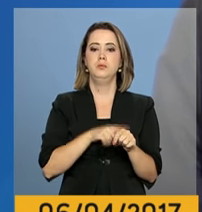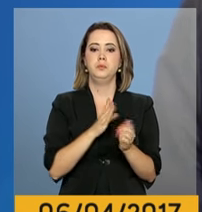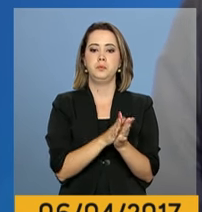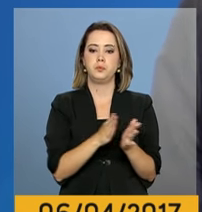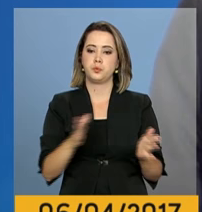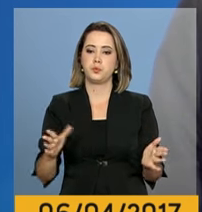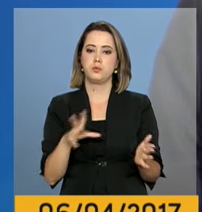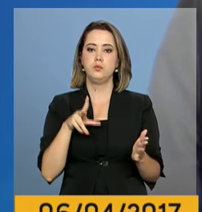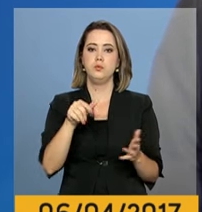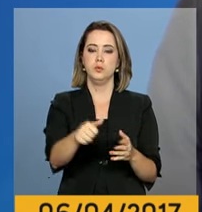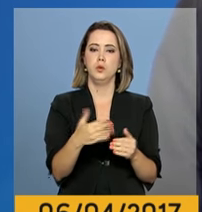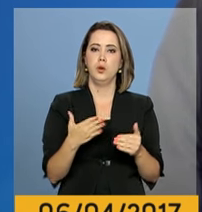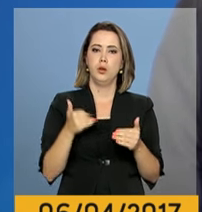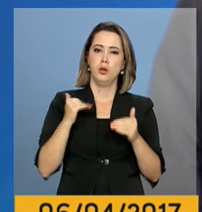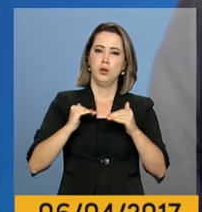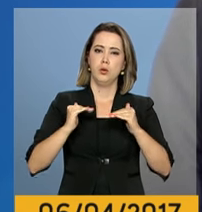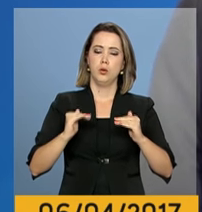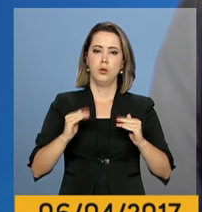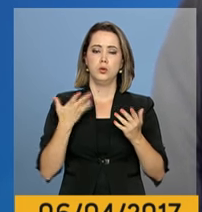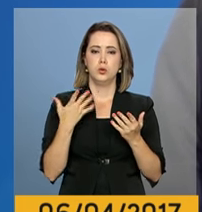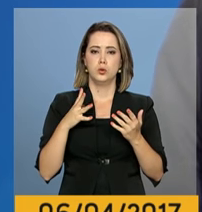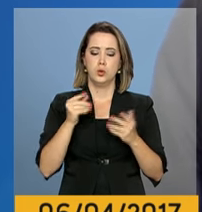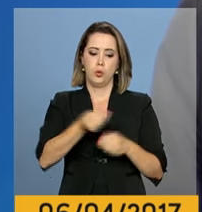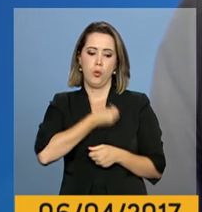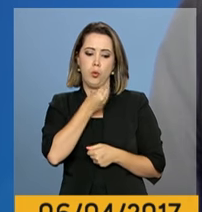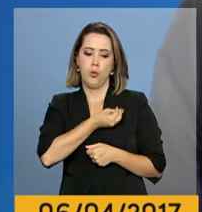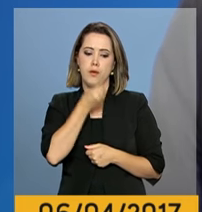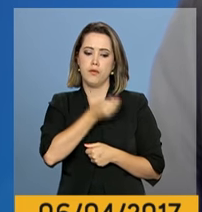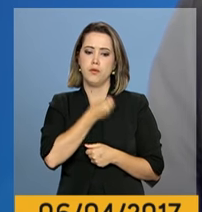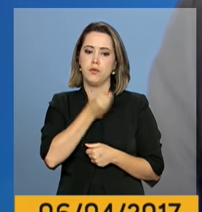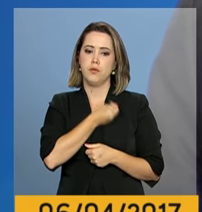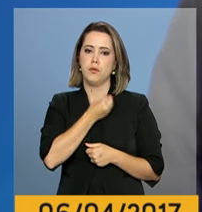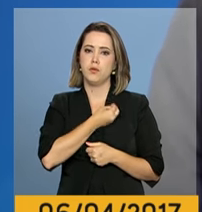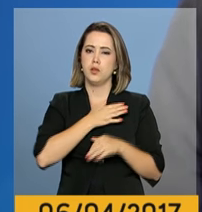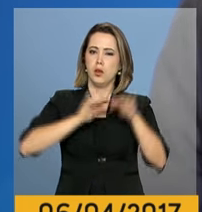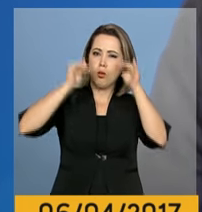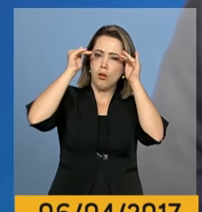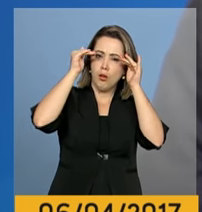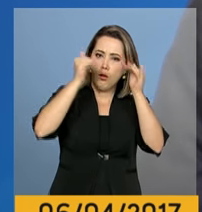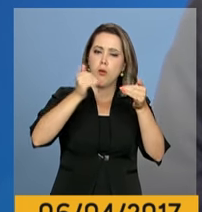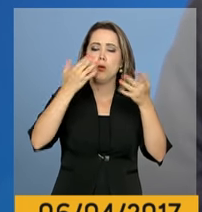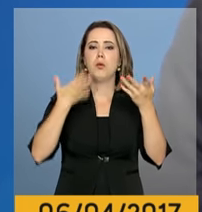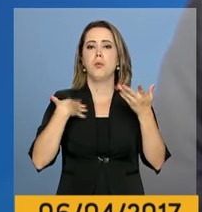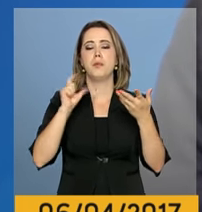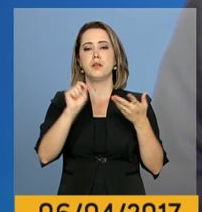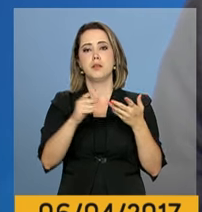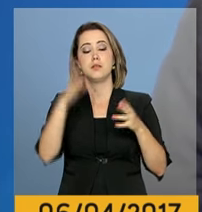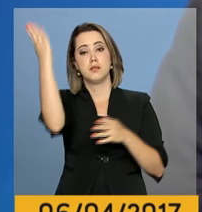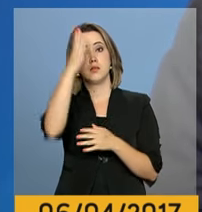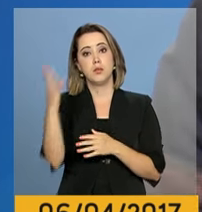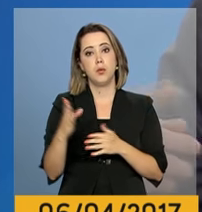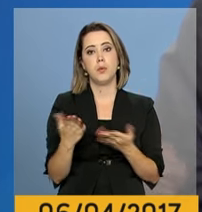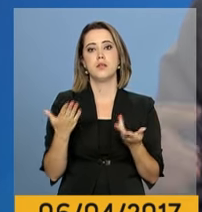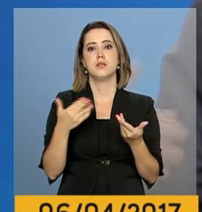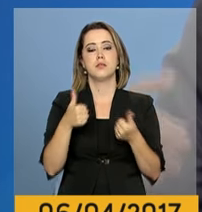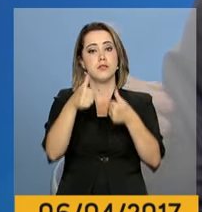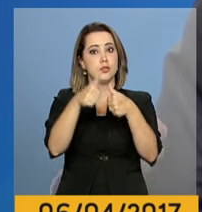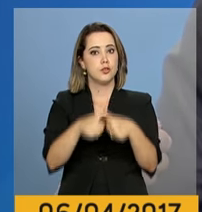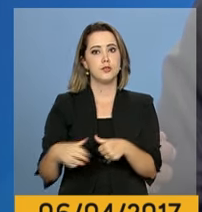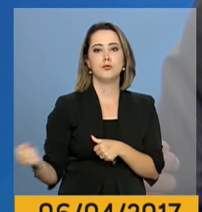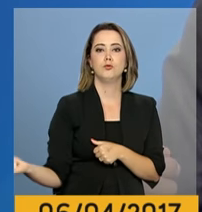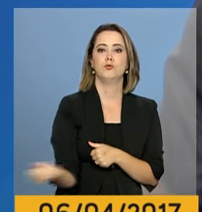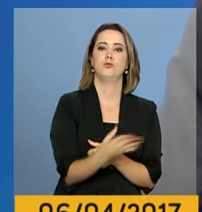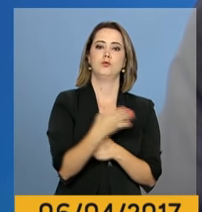que toda uma carreira, toda uma vida dedicada ao Brasil atinge patamar de